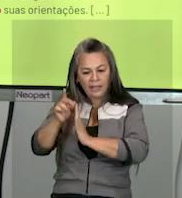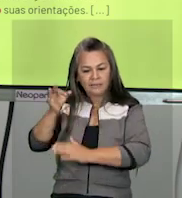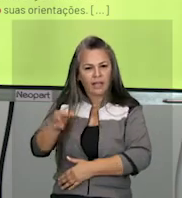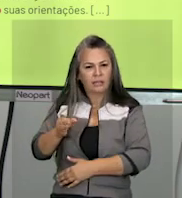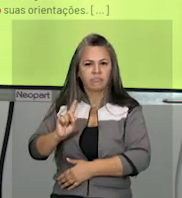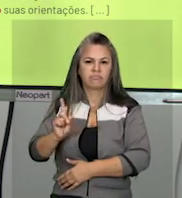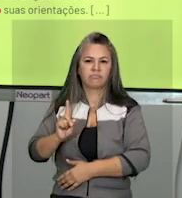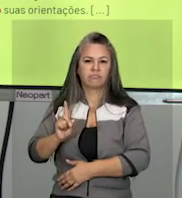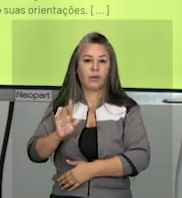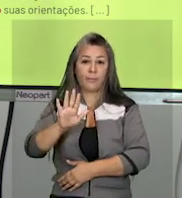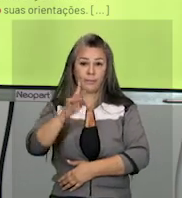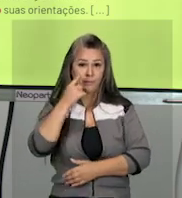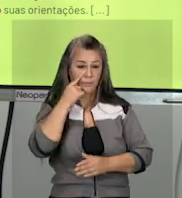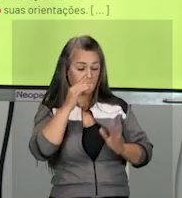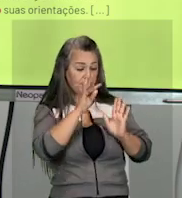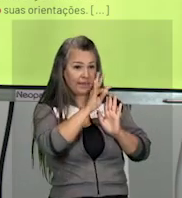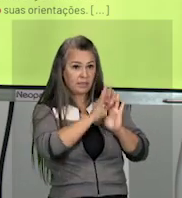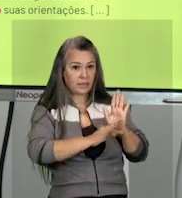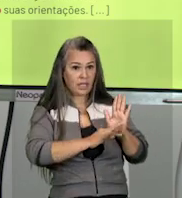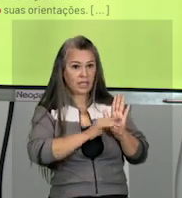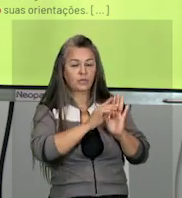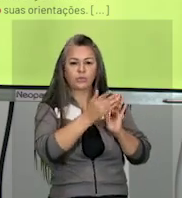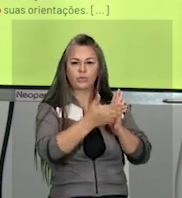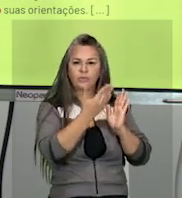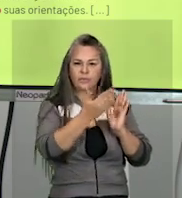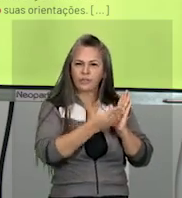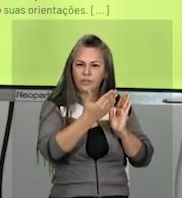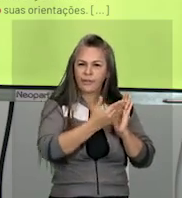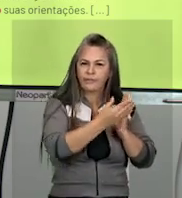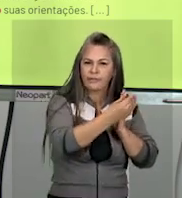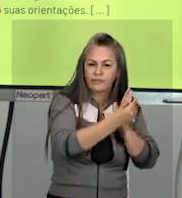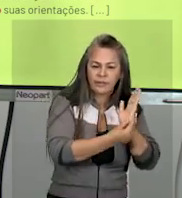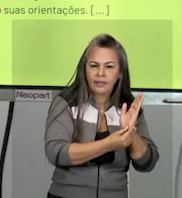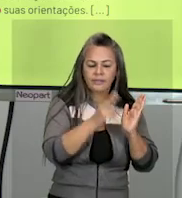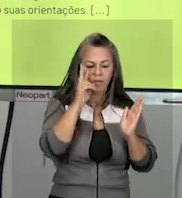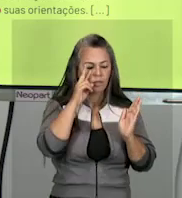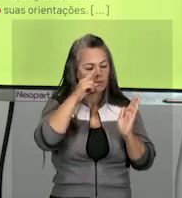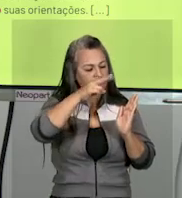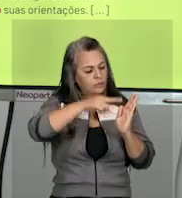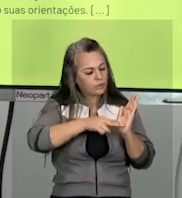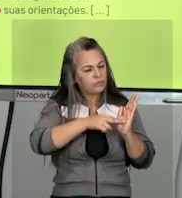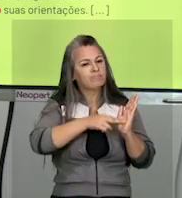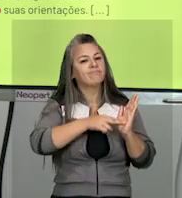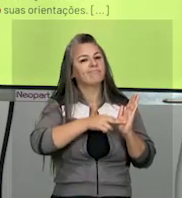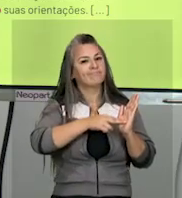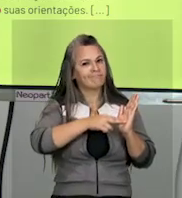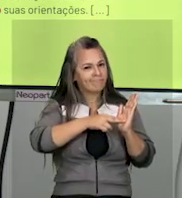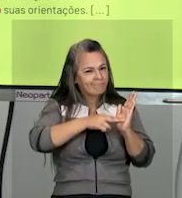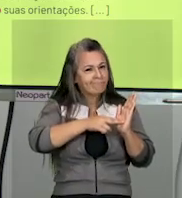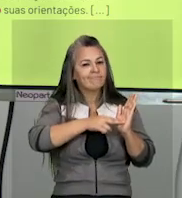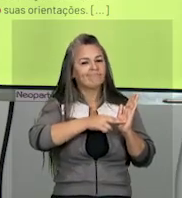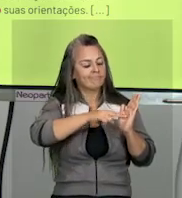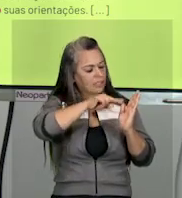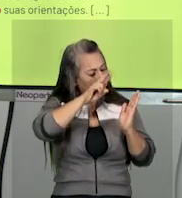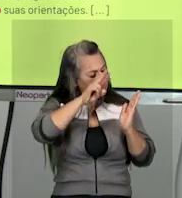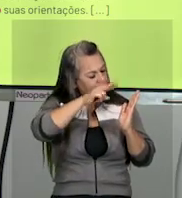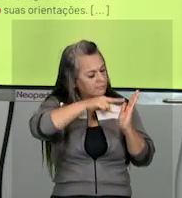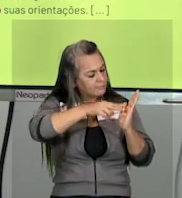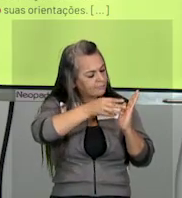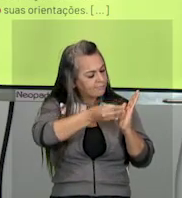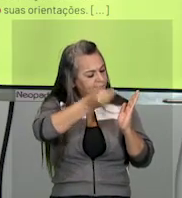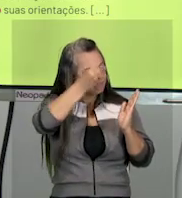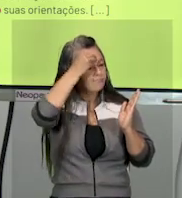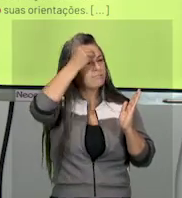você lê os bons autores, os bons textos, você automaticamente vai aprendendo a argumentar,